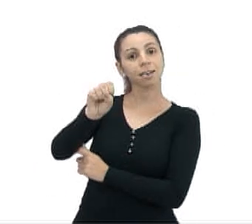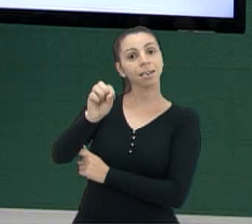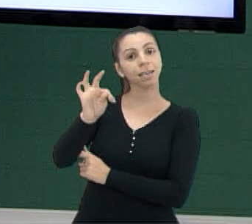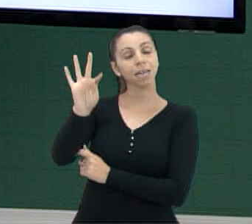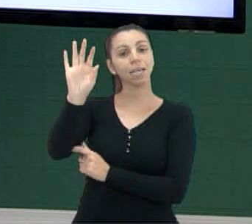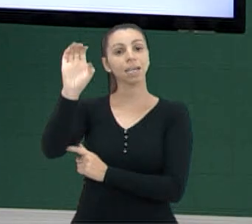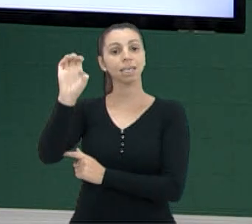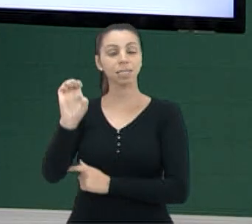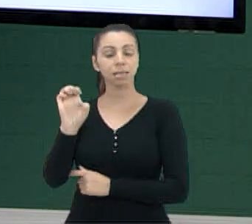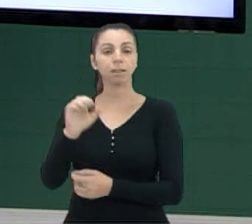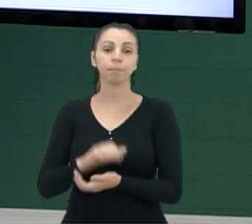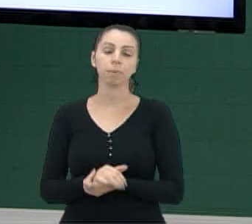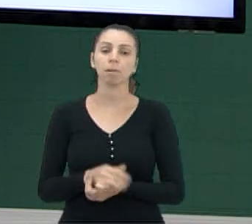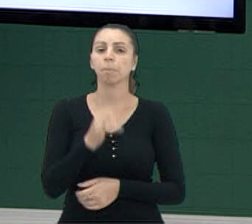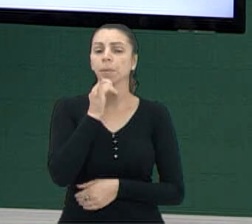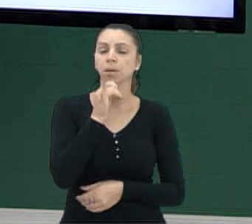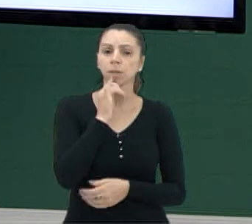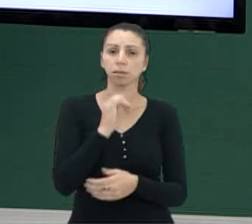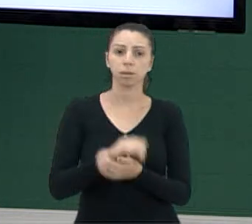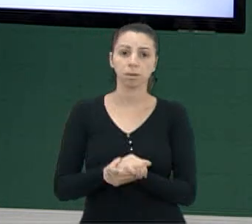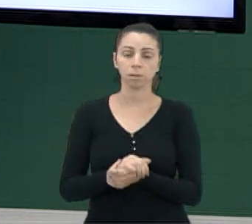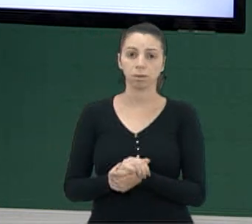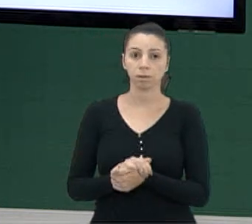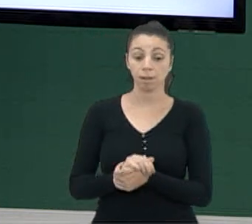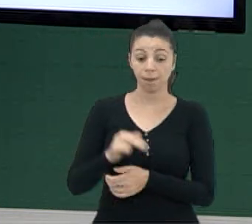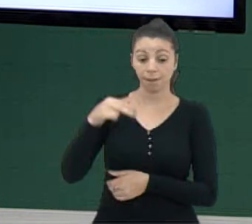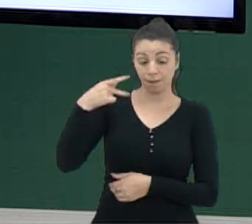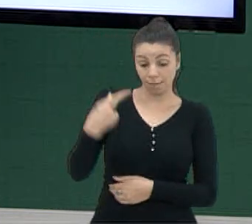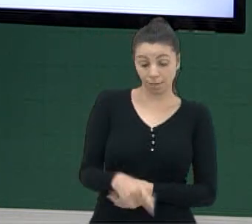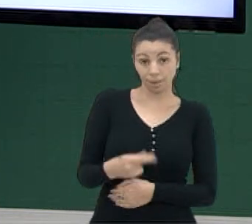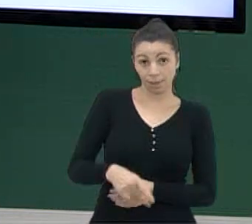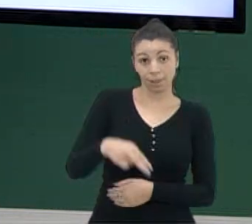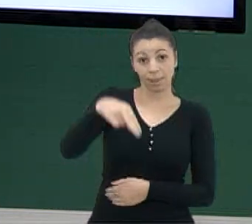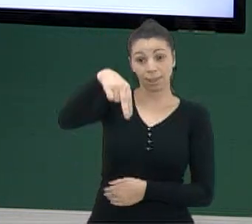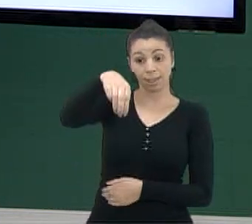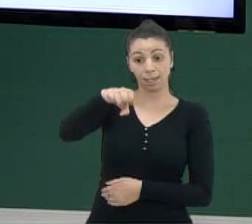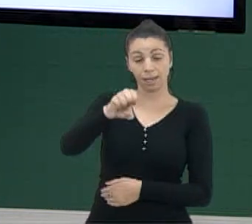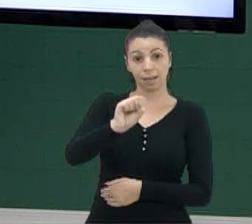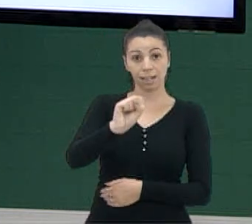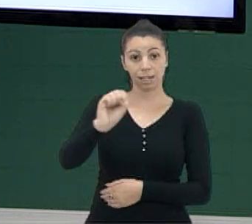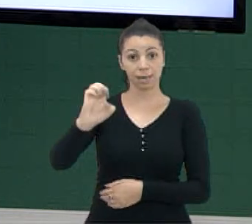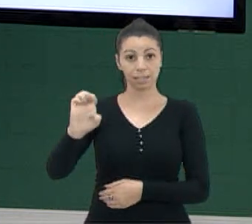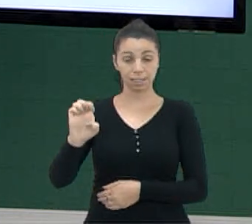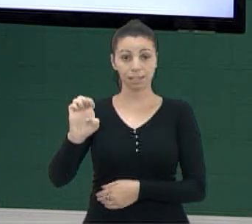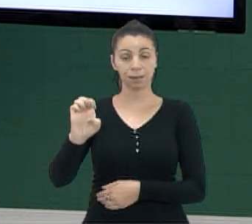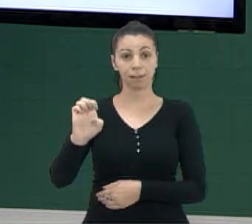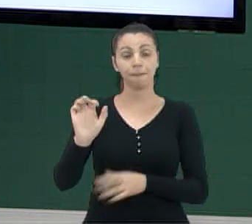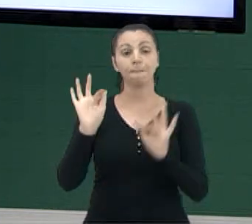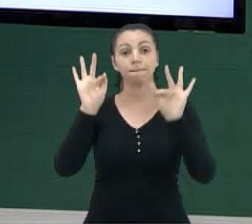para vocês e falar assim: nesse final de semana